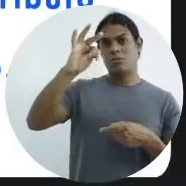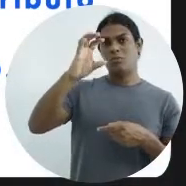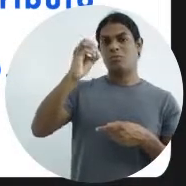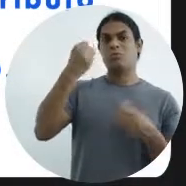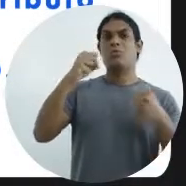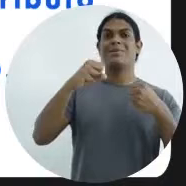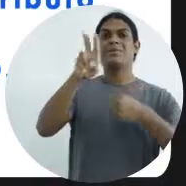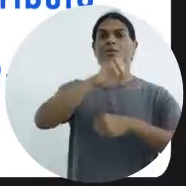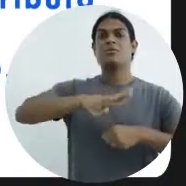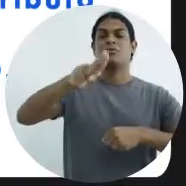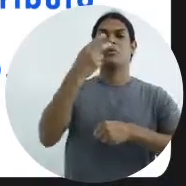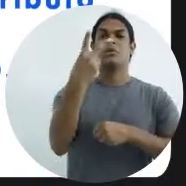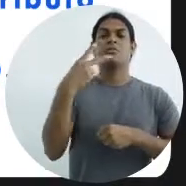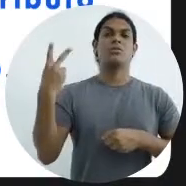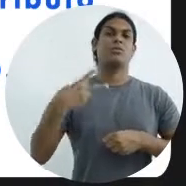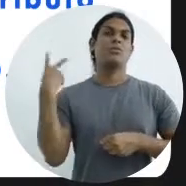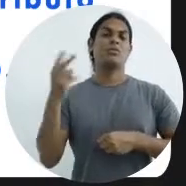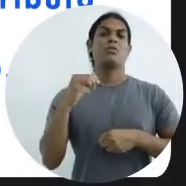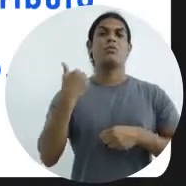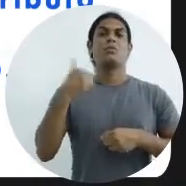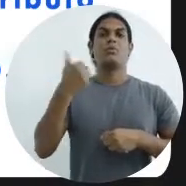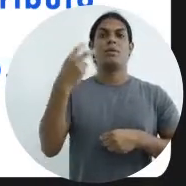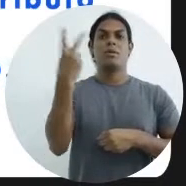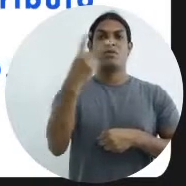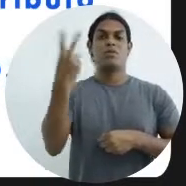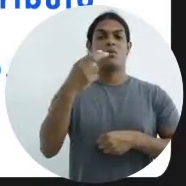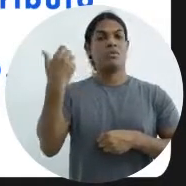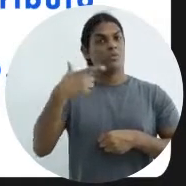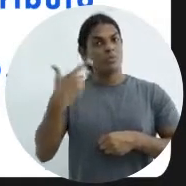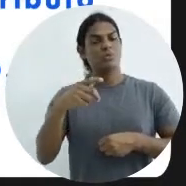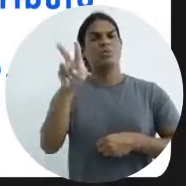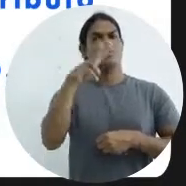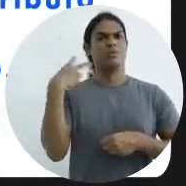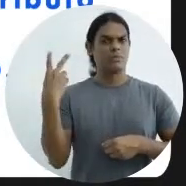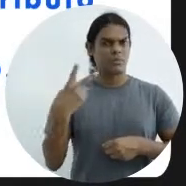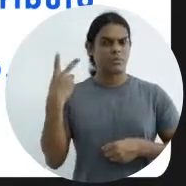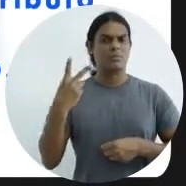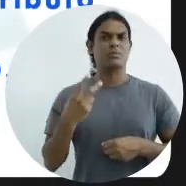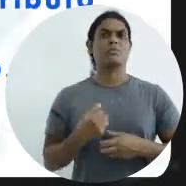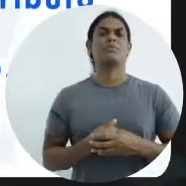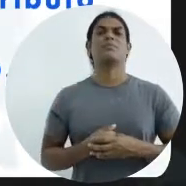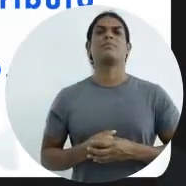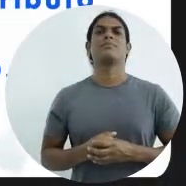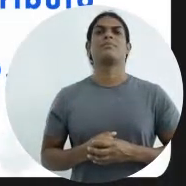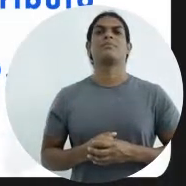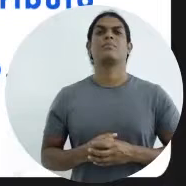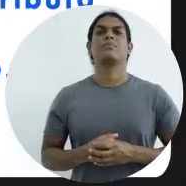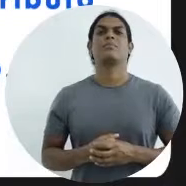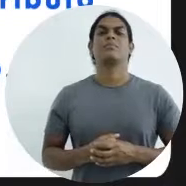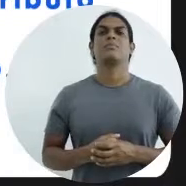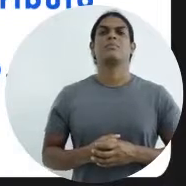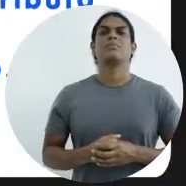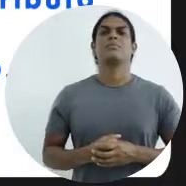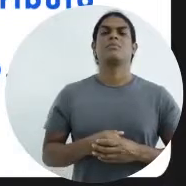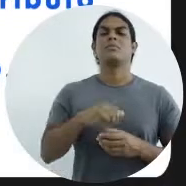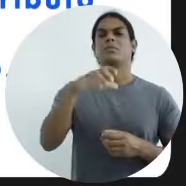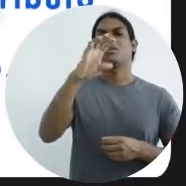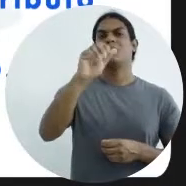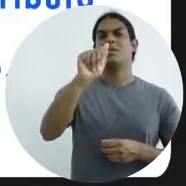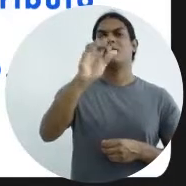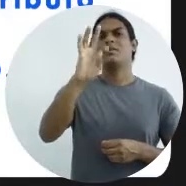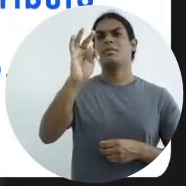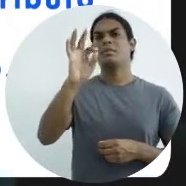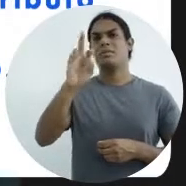primeiro é o nome do atributo e o segundo é o valor dele. Então, no ATTR você precisa